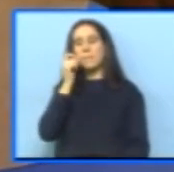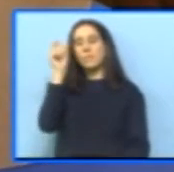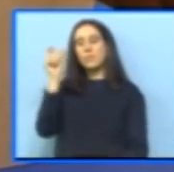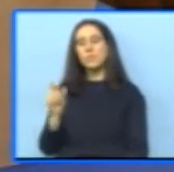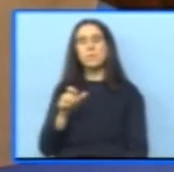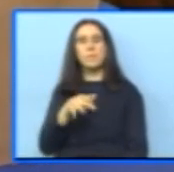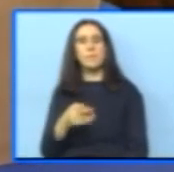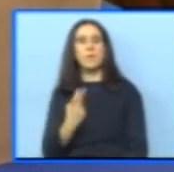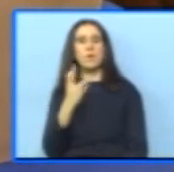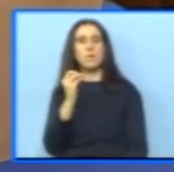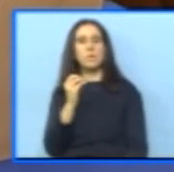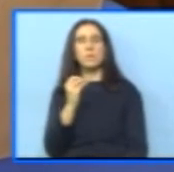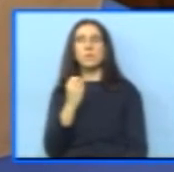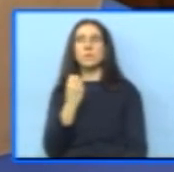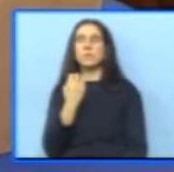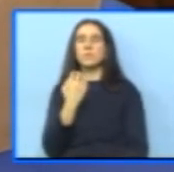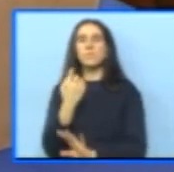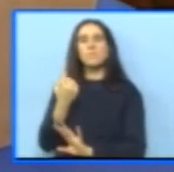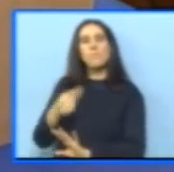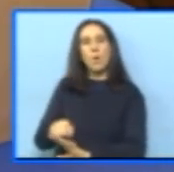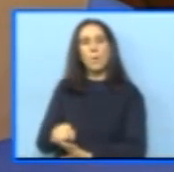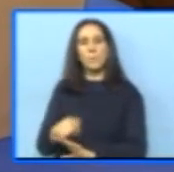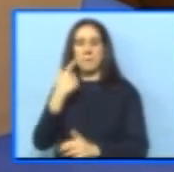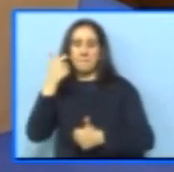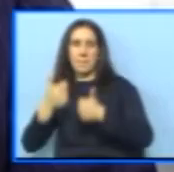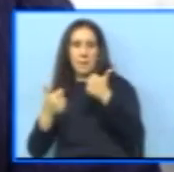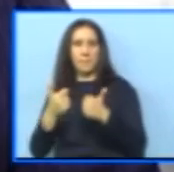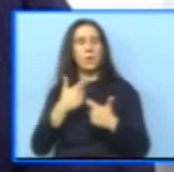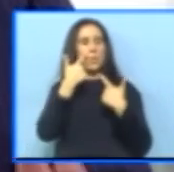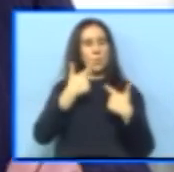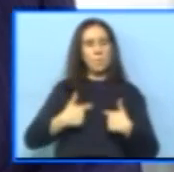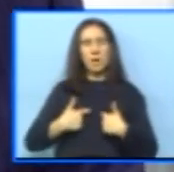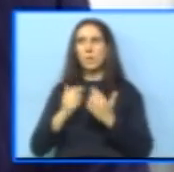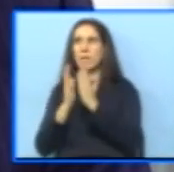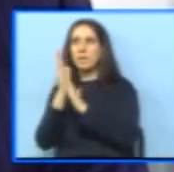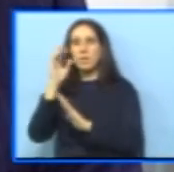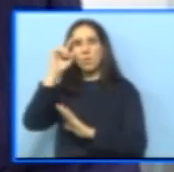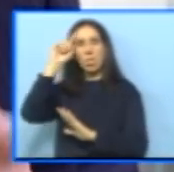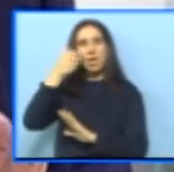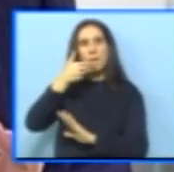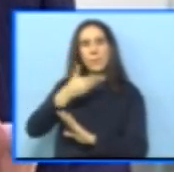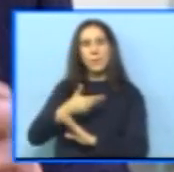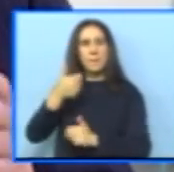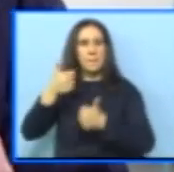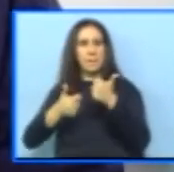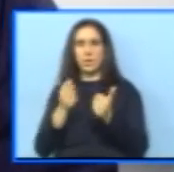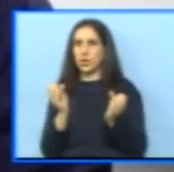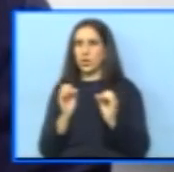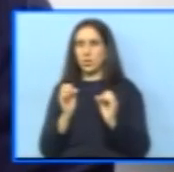em contrapor uma sabedoria humana a uma sabedoria divina, não? Paulo, diria eu, aqui neste